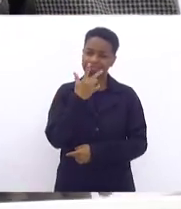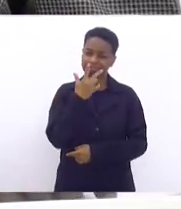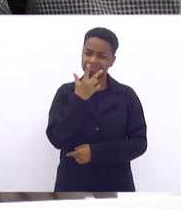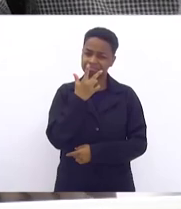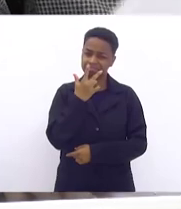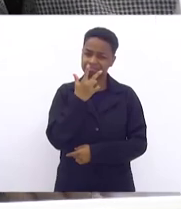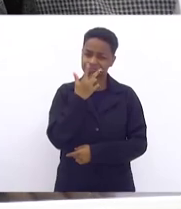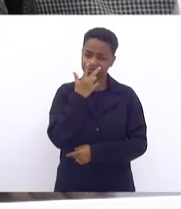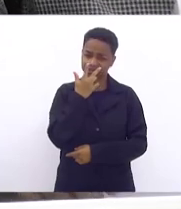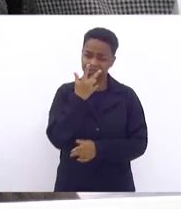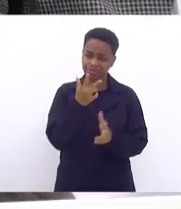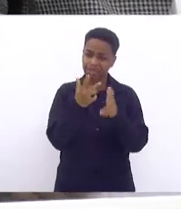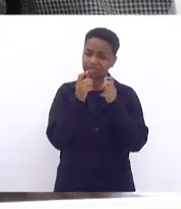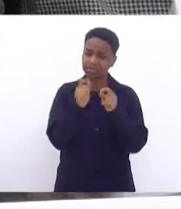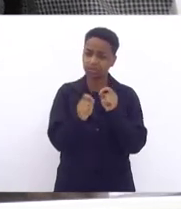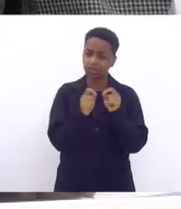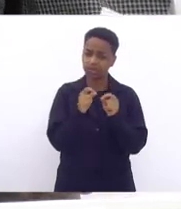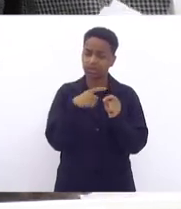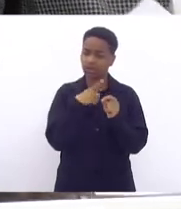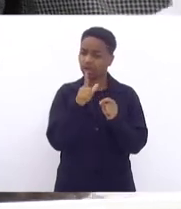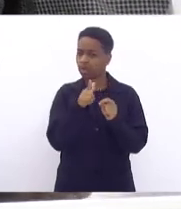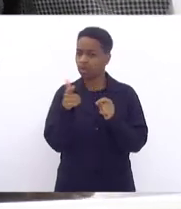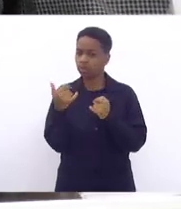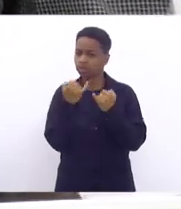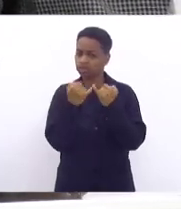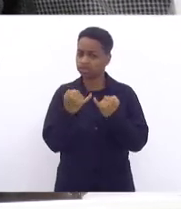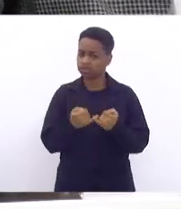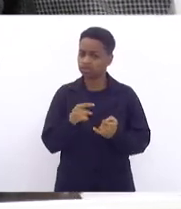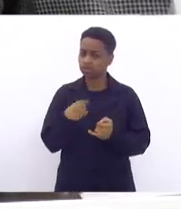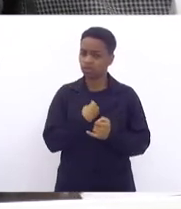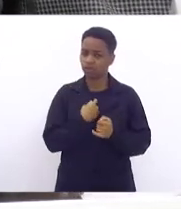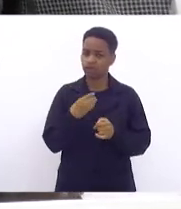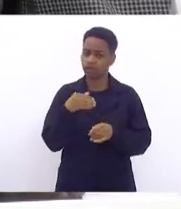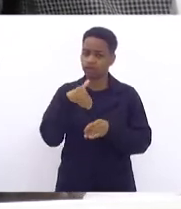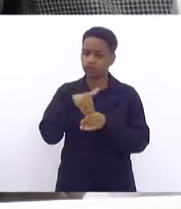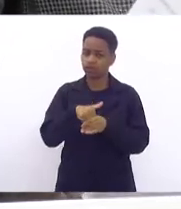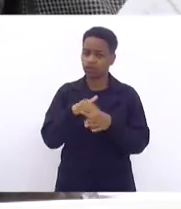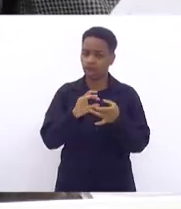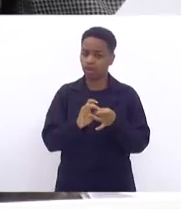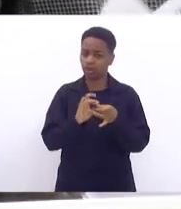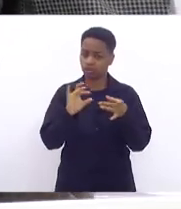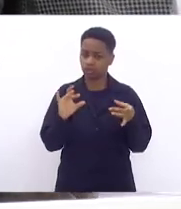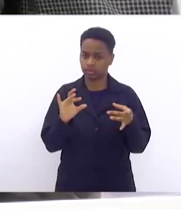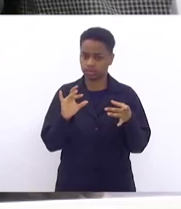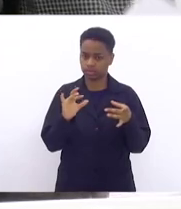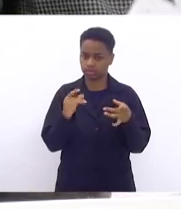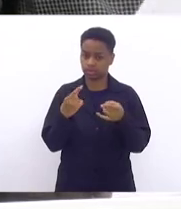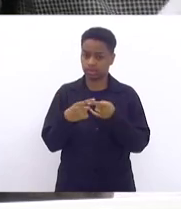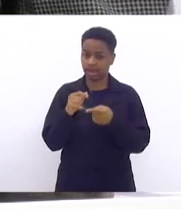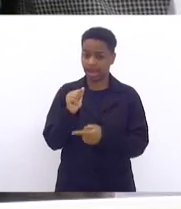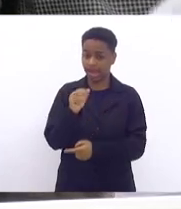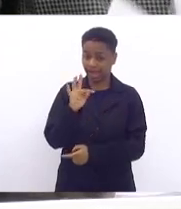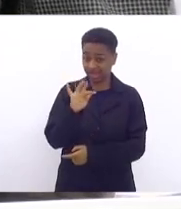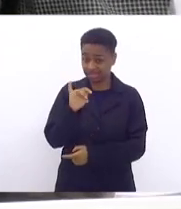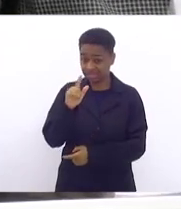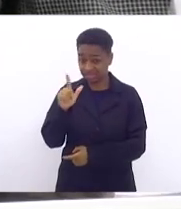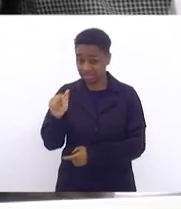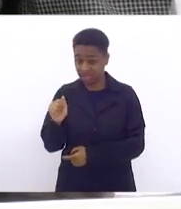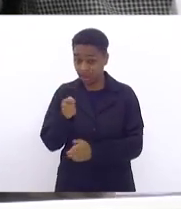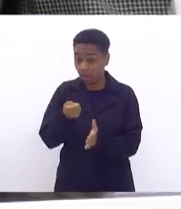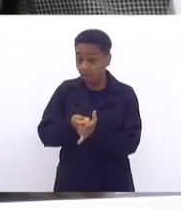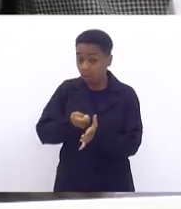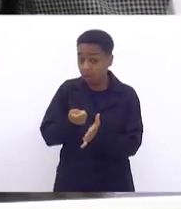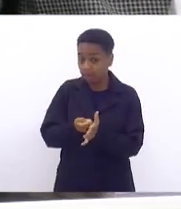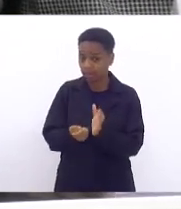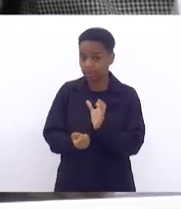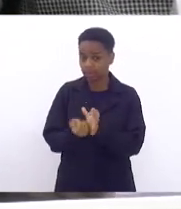Rodrigo, que outros semelhantes a gente votou pela autorizativa. No caso do Átila Nunes, ele